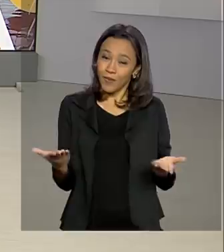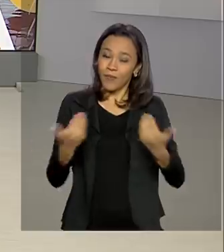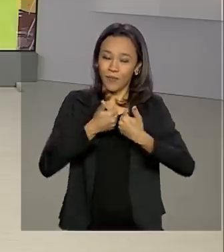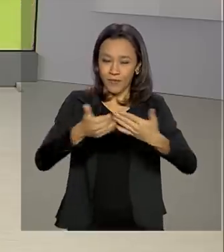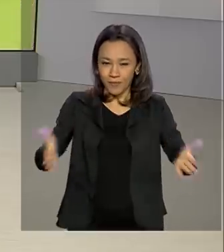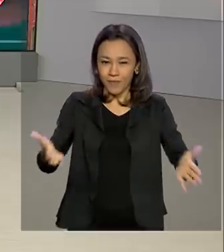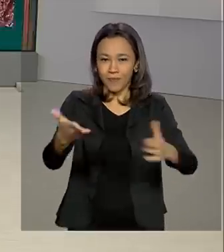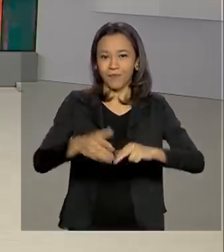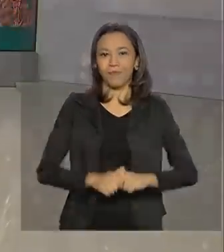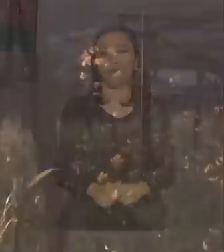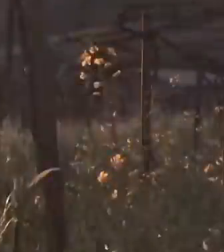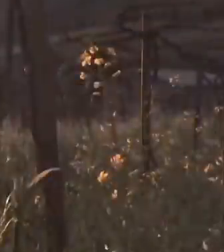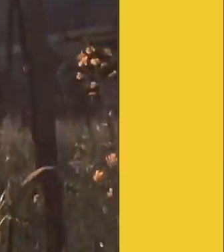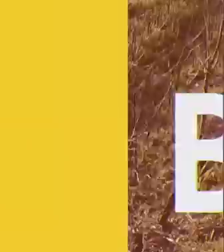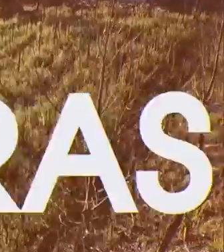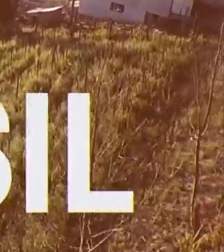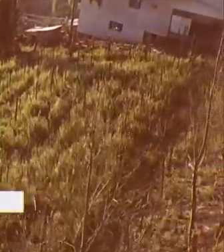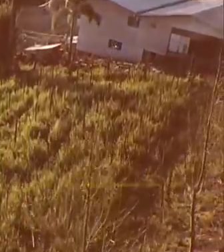começa agora.